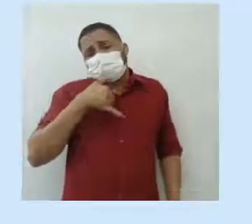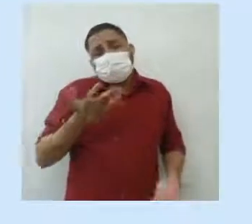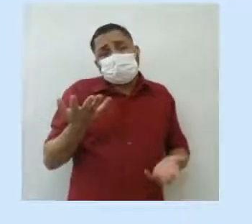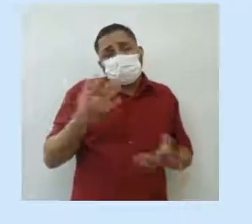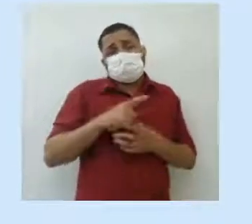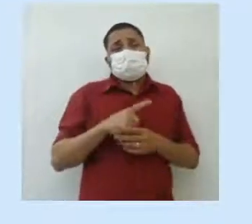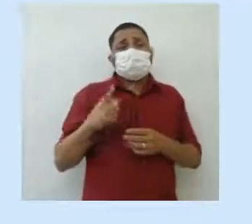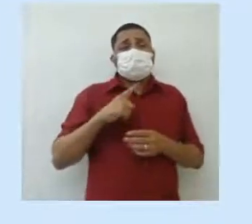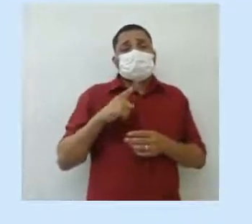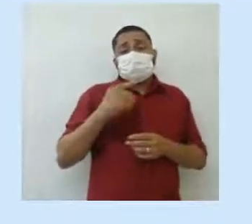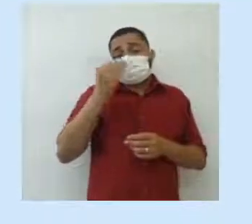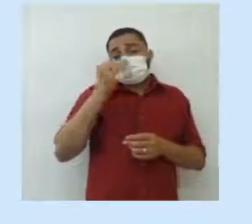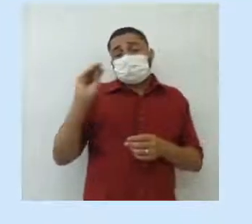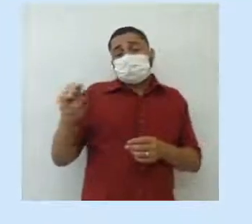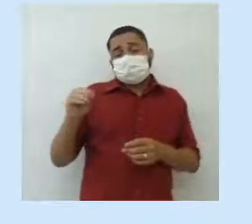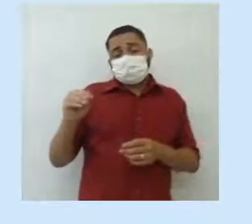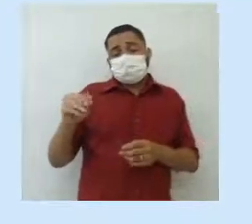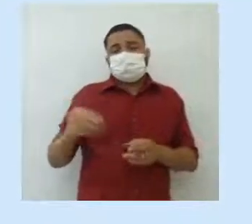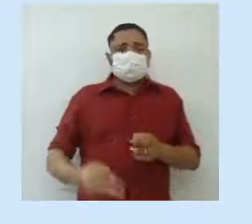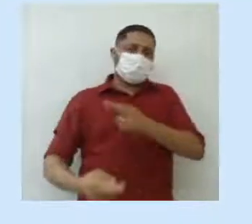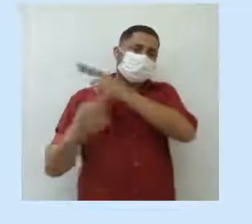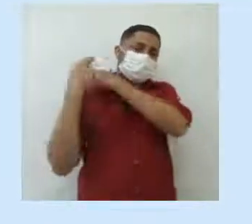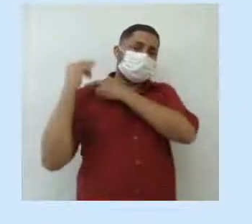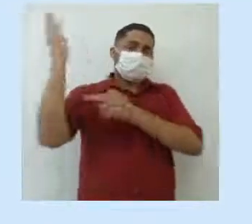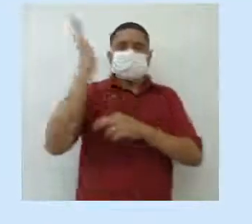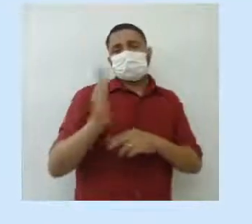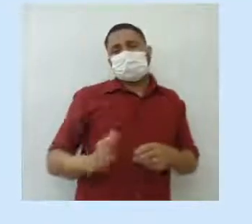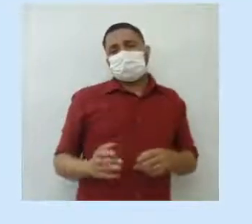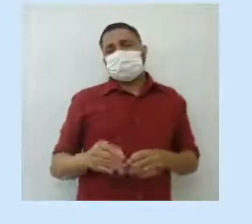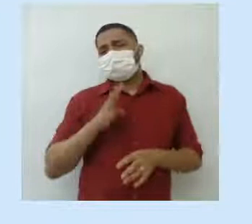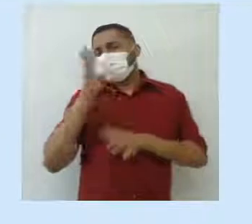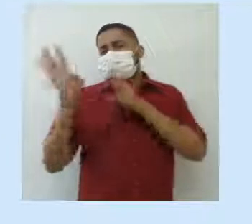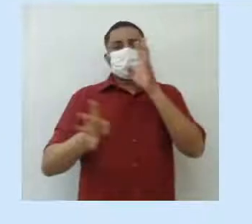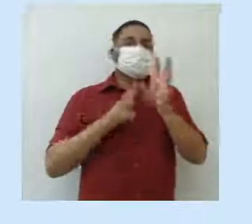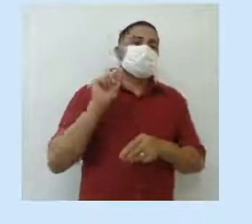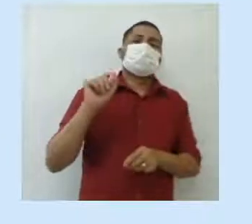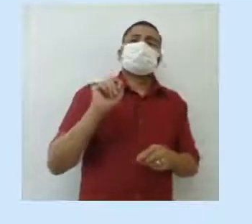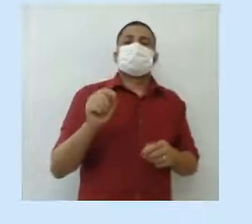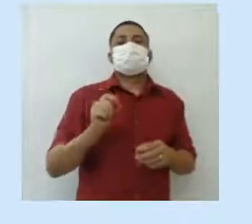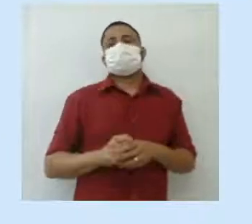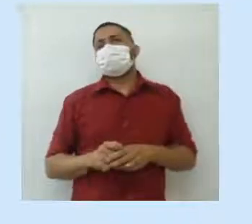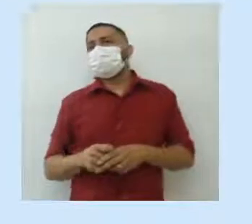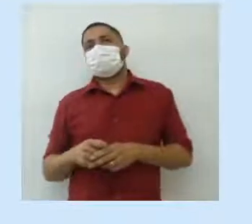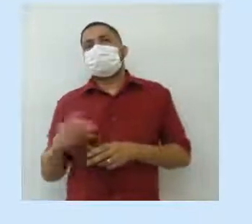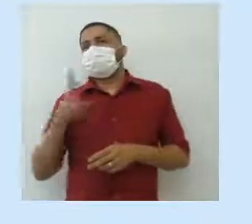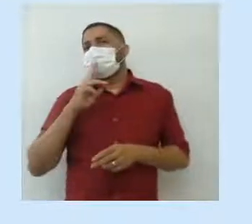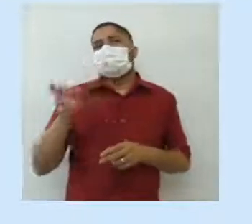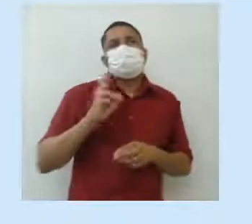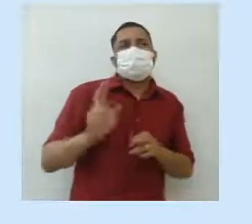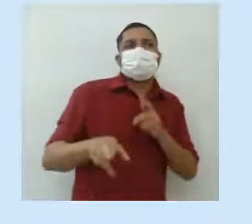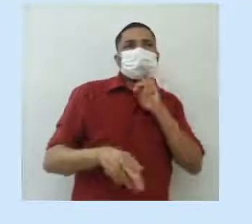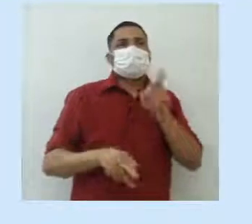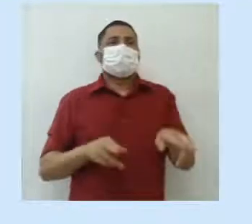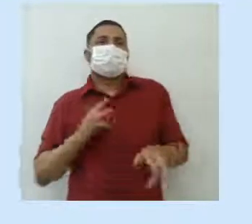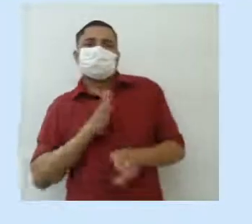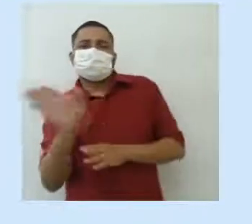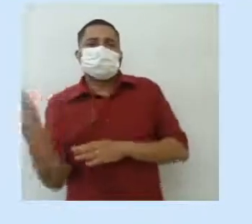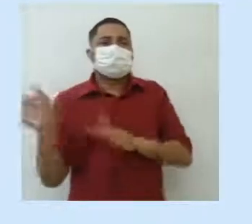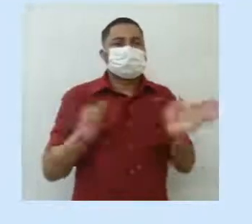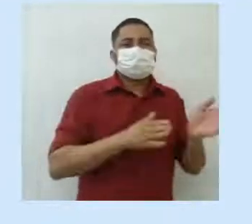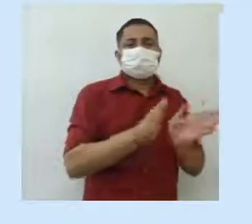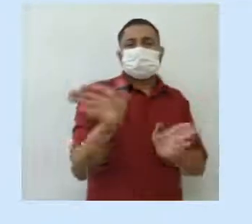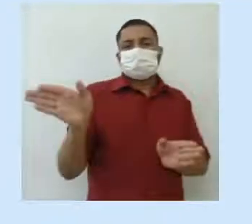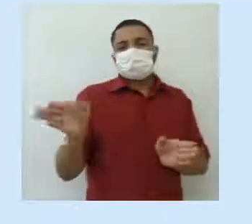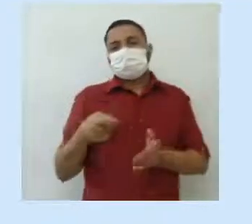autoridades brasileiras, não é isso? Inventando todo tipo de quê? Subterfúgios para escapar das